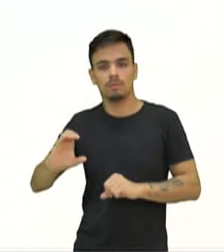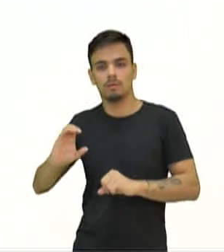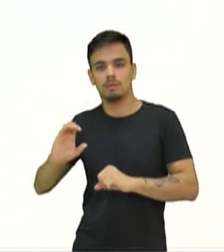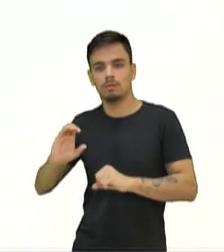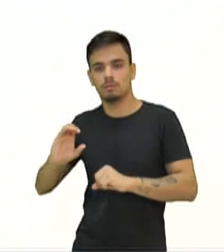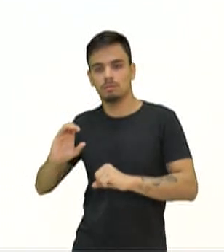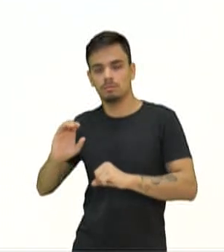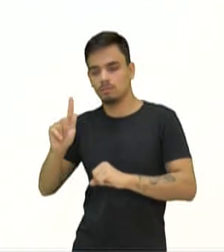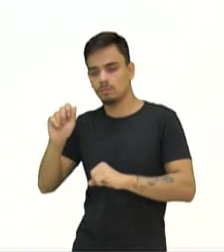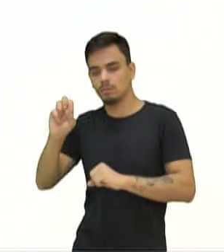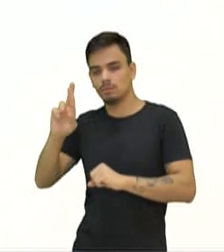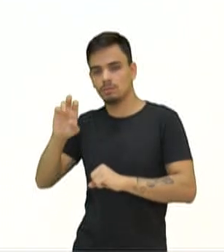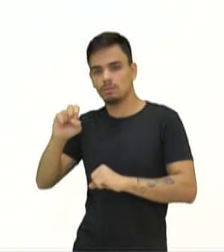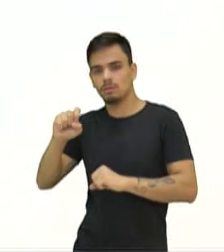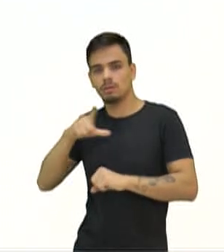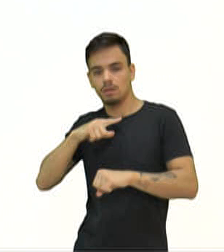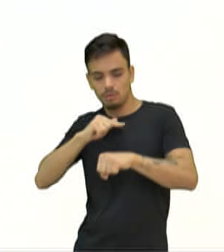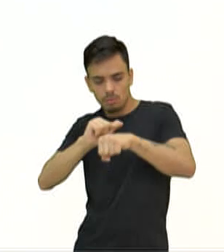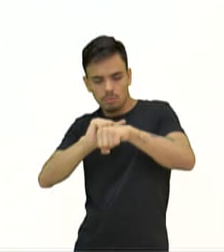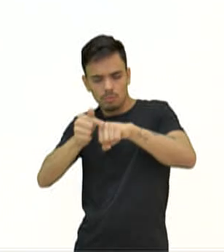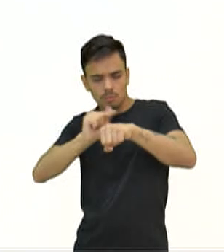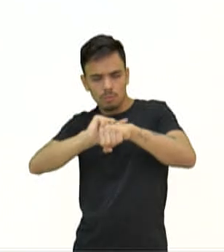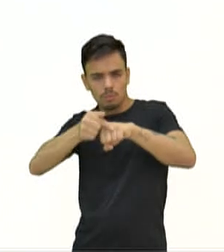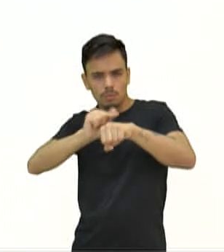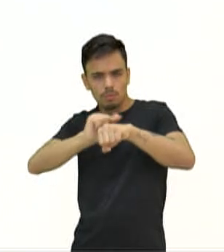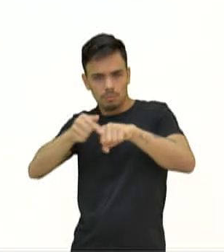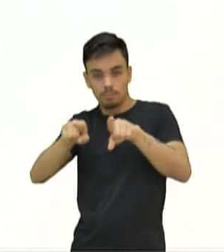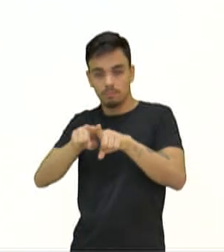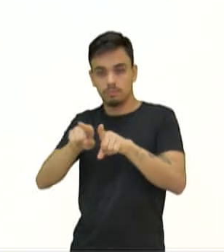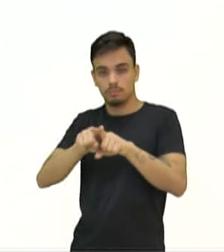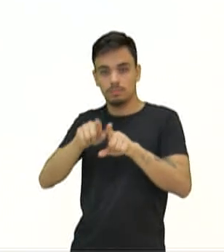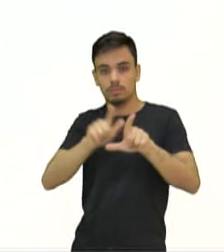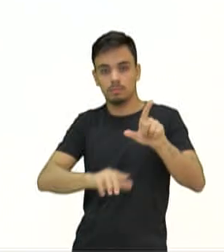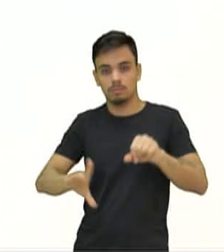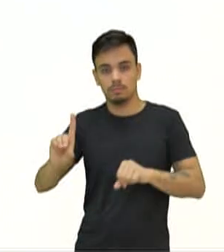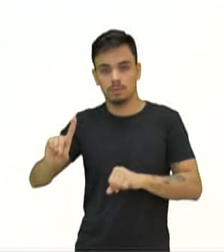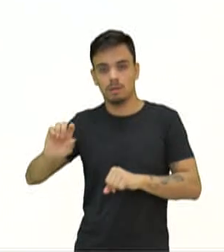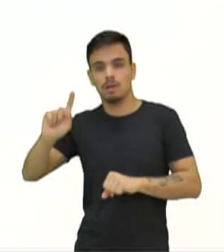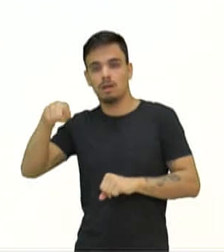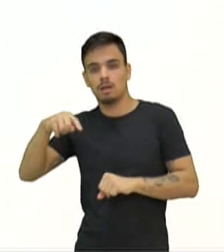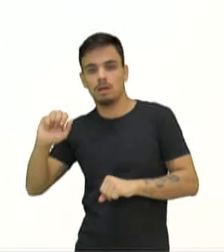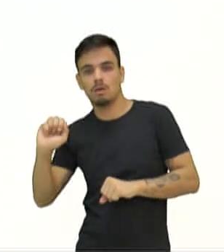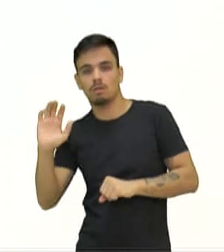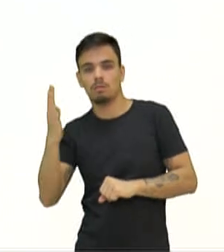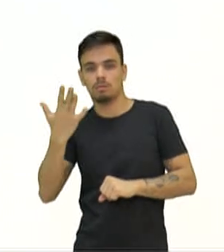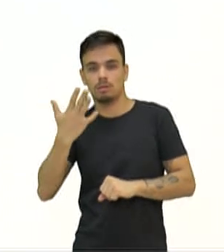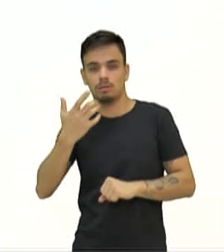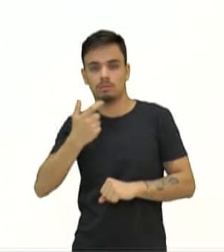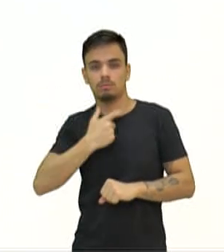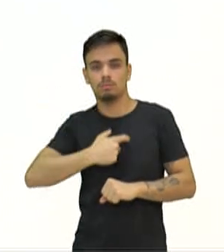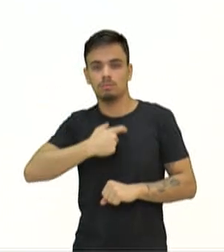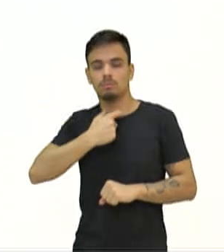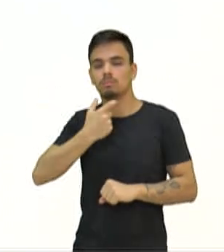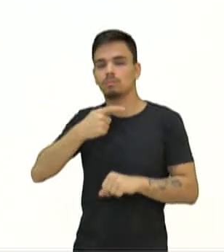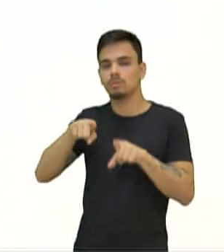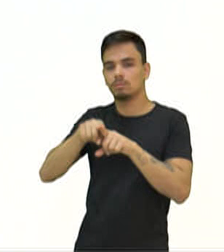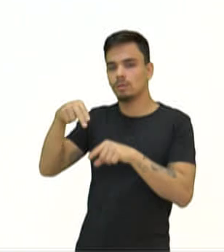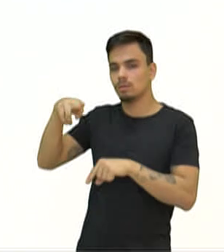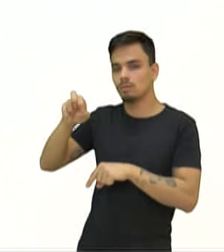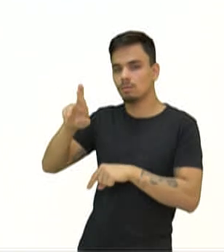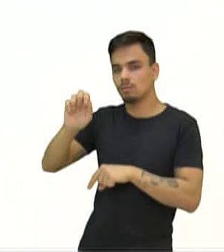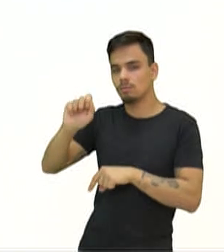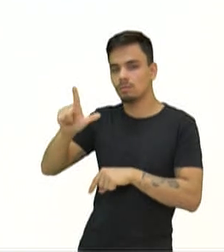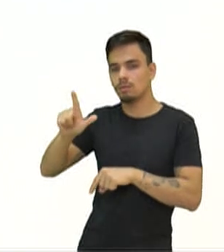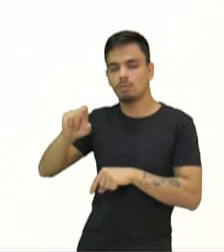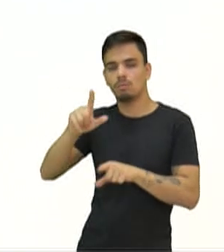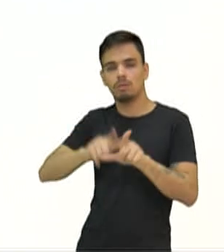formados os folhetos germinativos. Letra D, na gastrulação, onde forma-se o tubo neural. E letra E, na gastrulação, todos